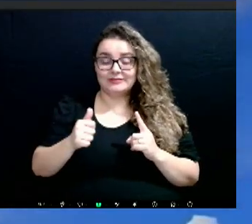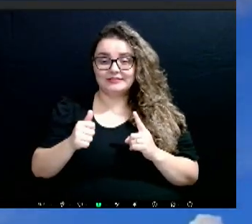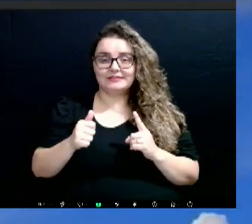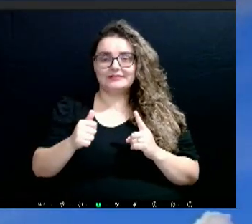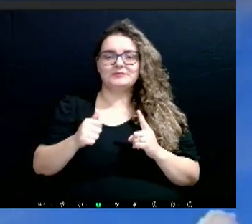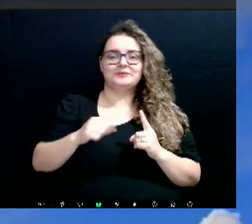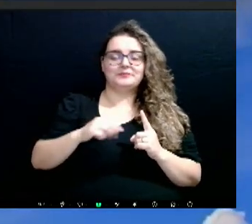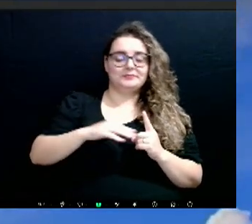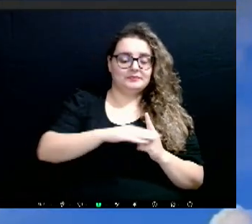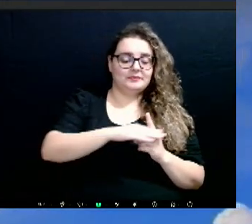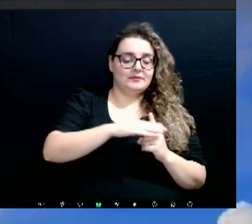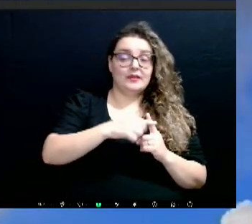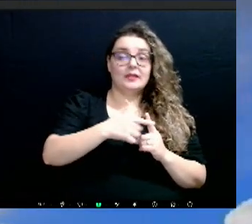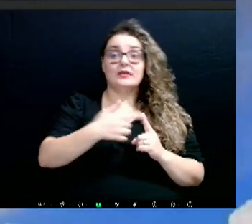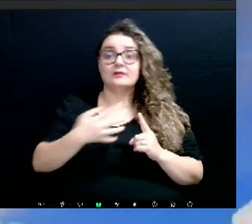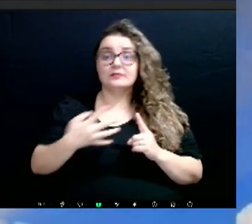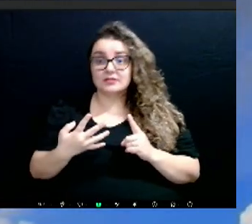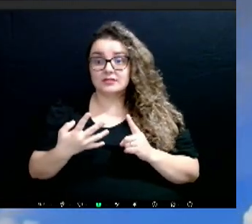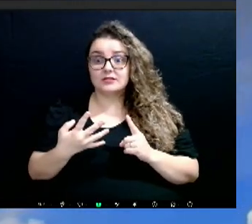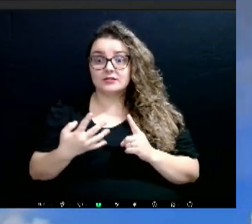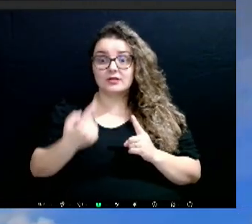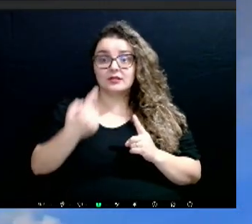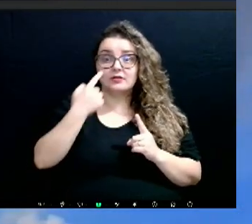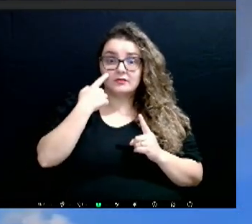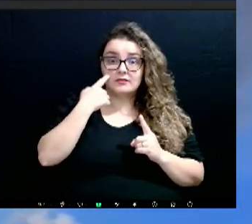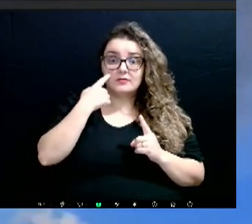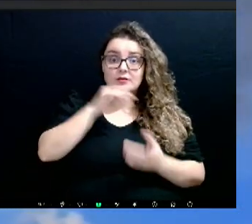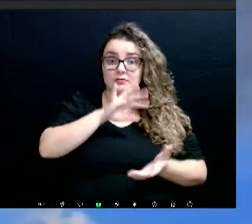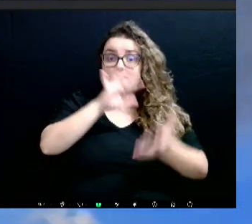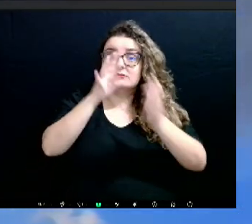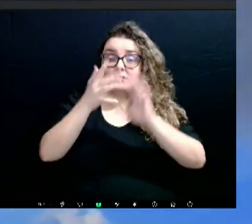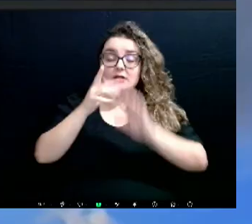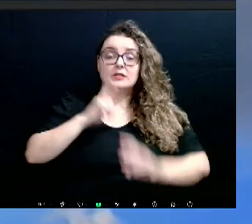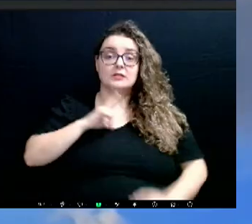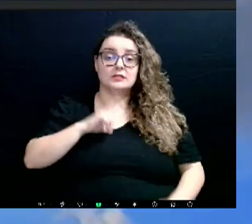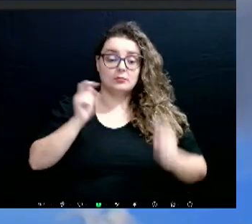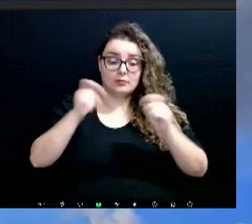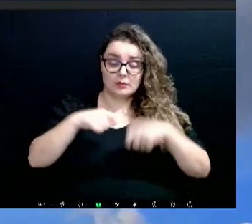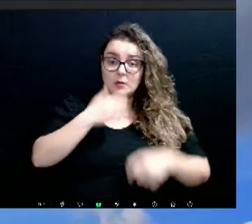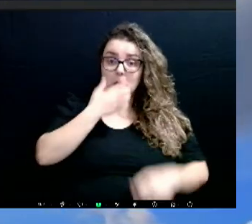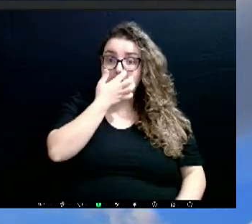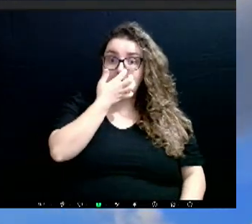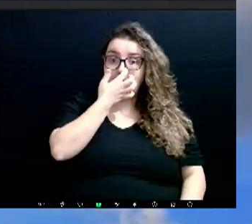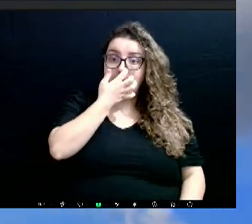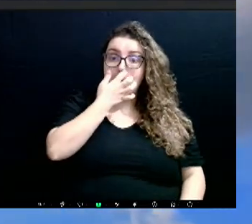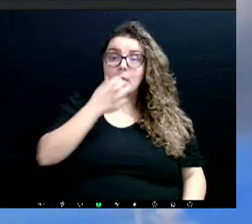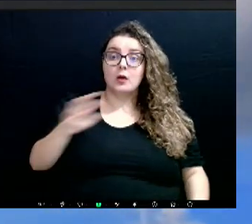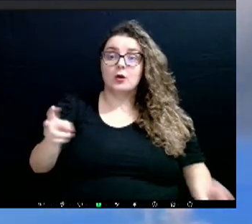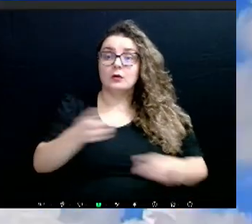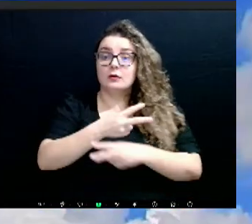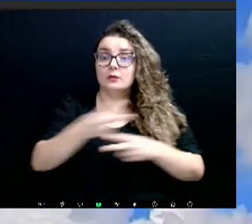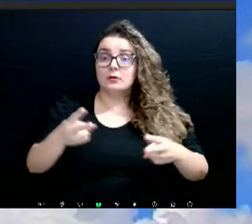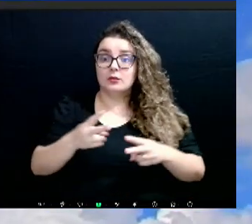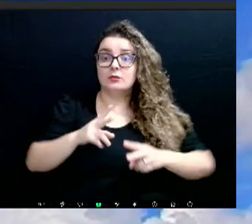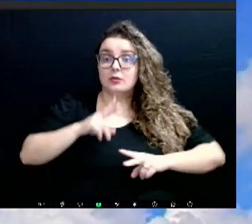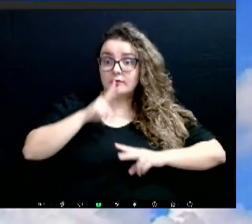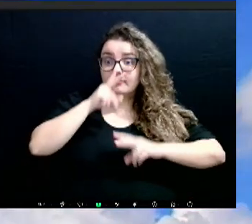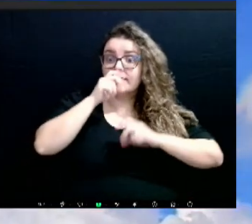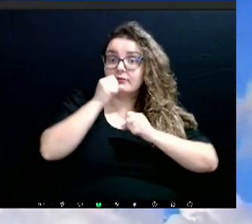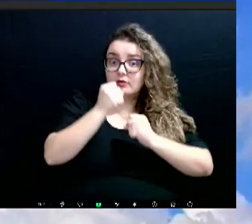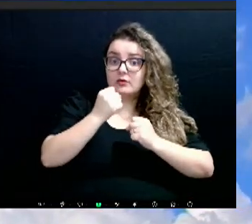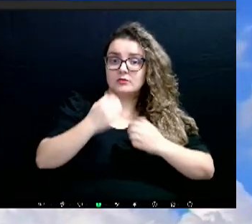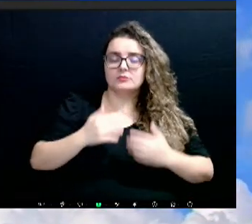24, então olha só, a previsão do tempo diz que tem possibilidade de rajadas rajadas de vento moderado a forte ao longo do